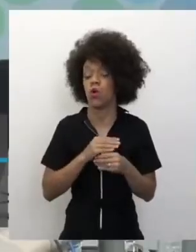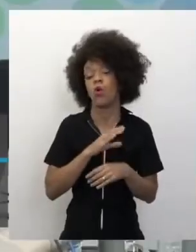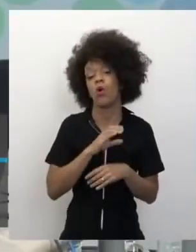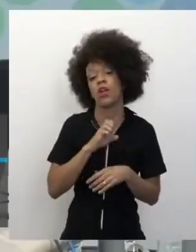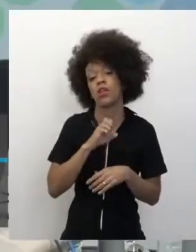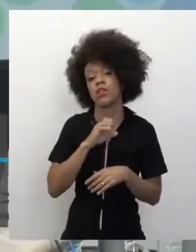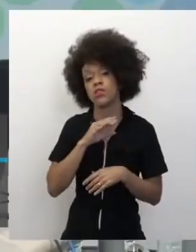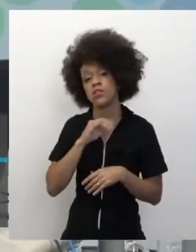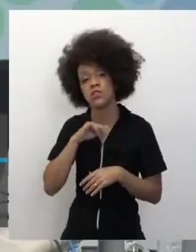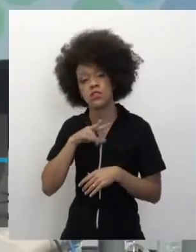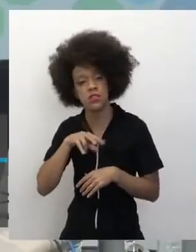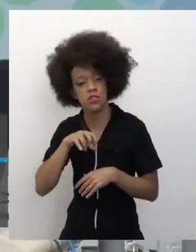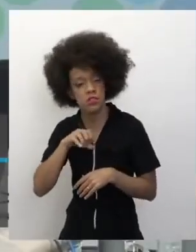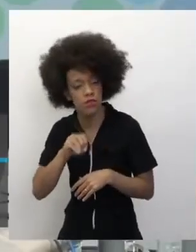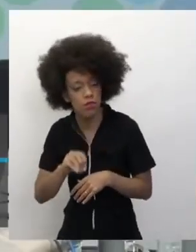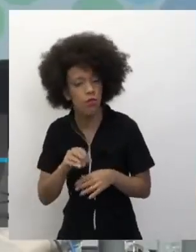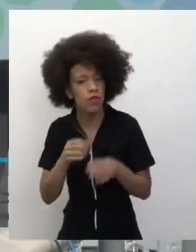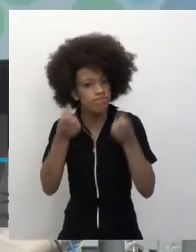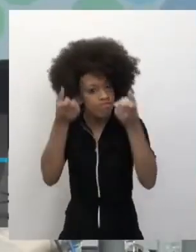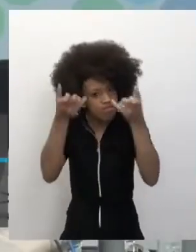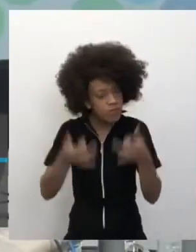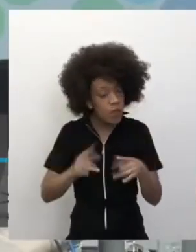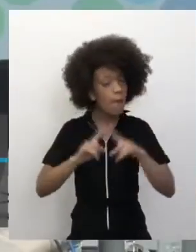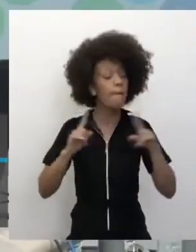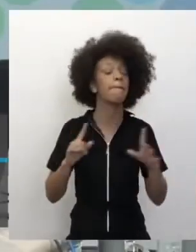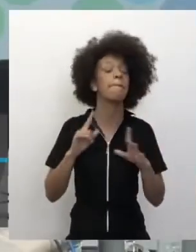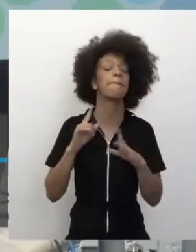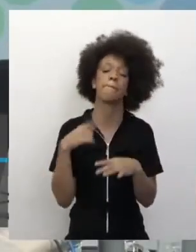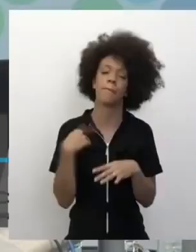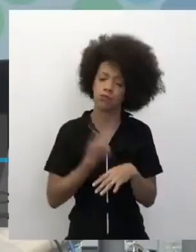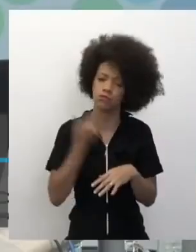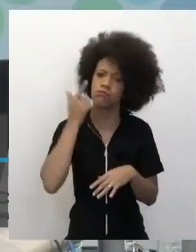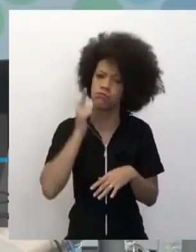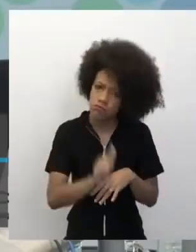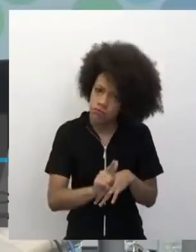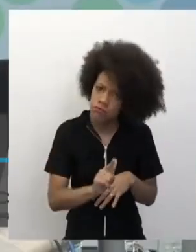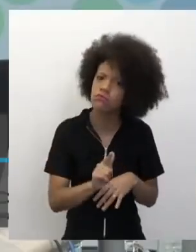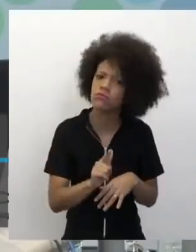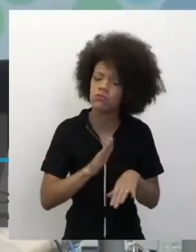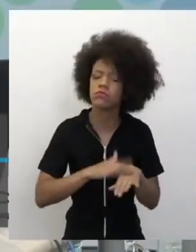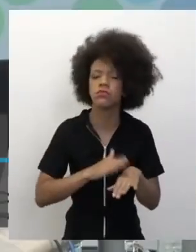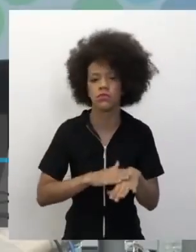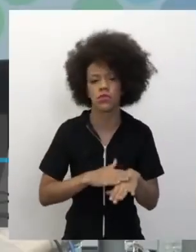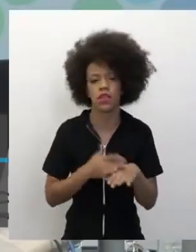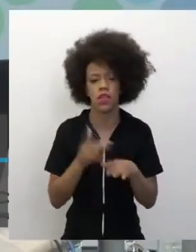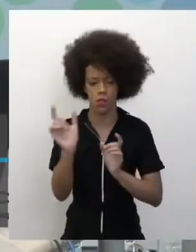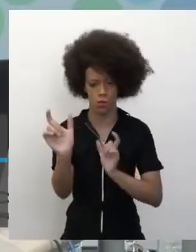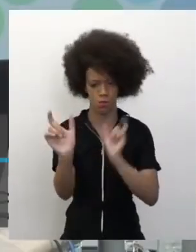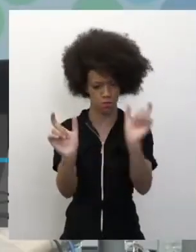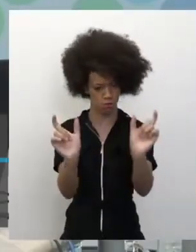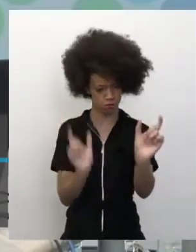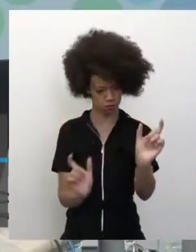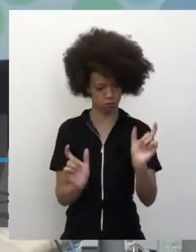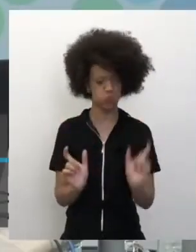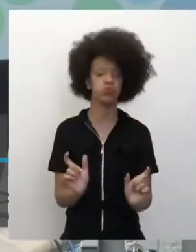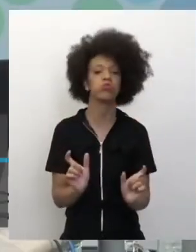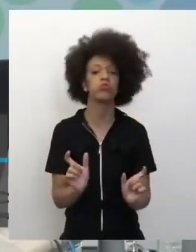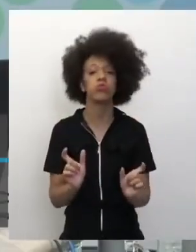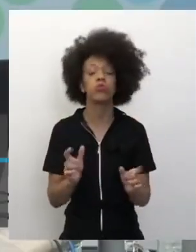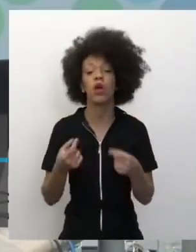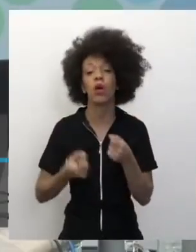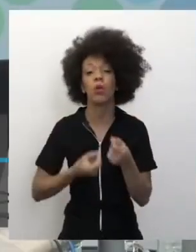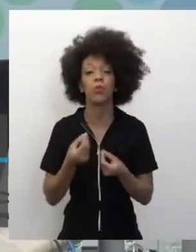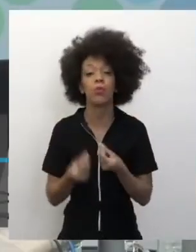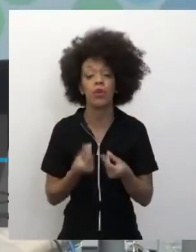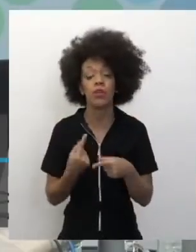aí explícitos, mas nós conseguimos estabelecer essa coesão por meio dessa